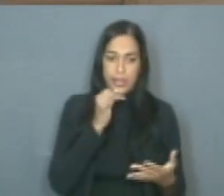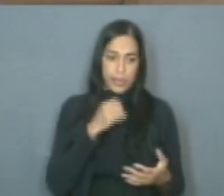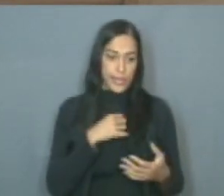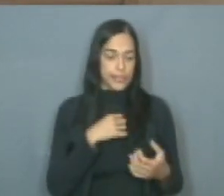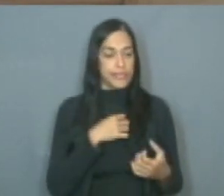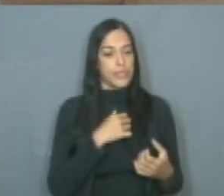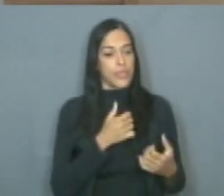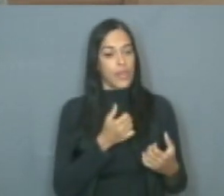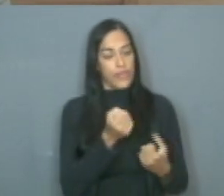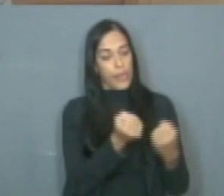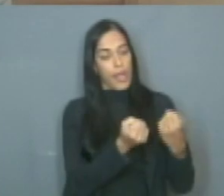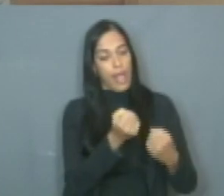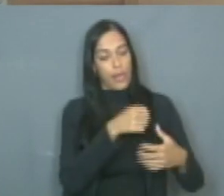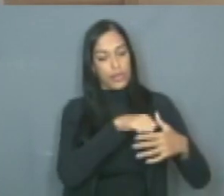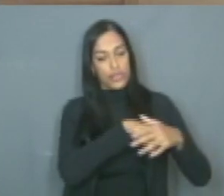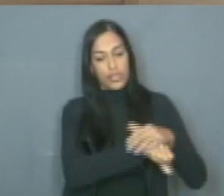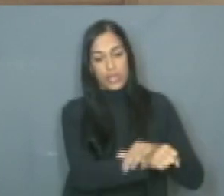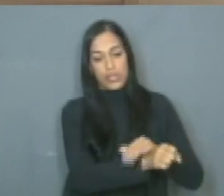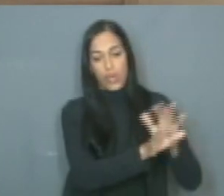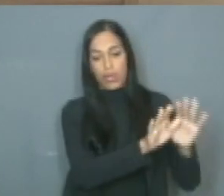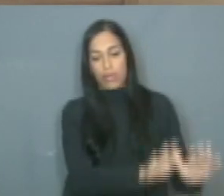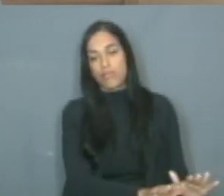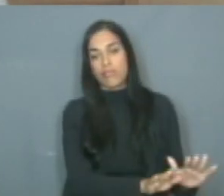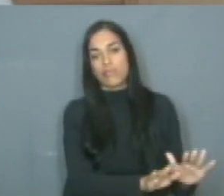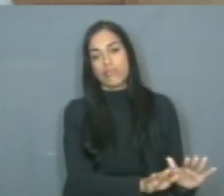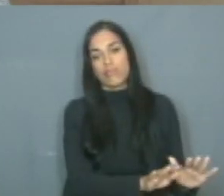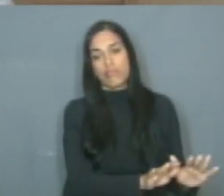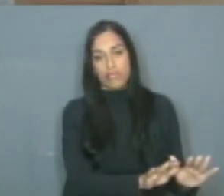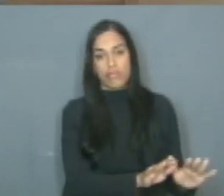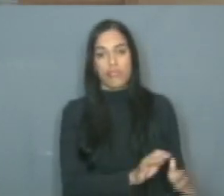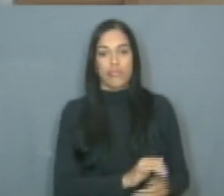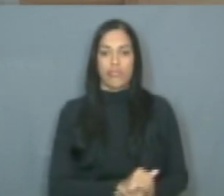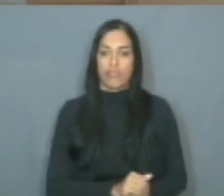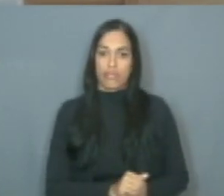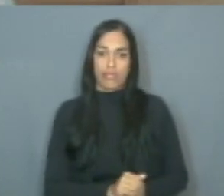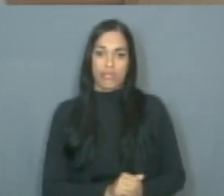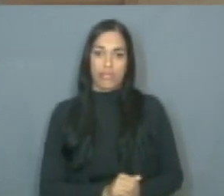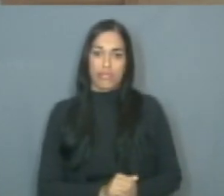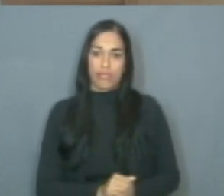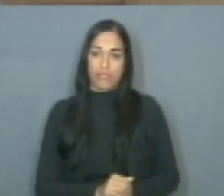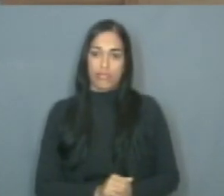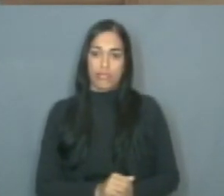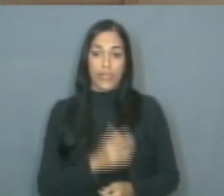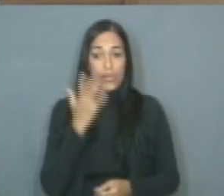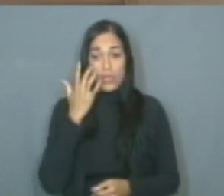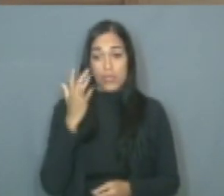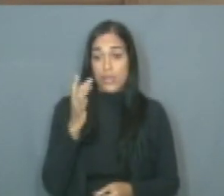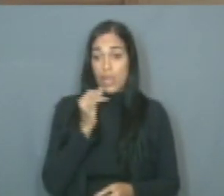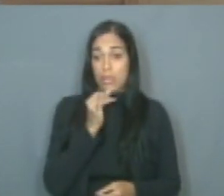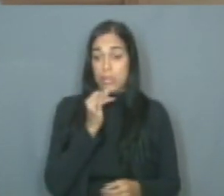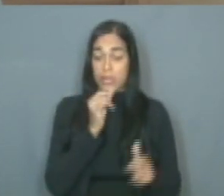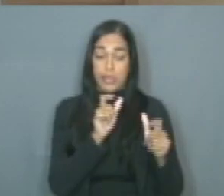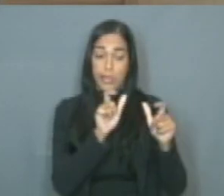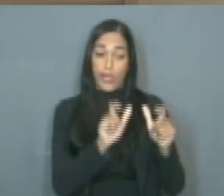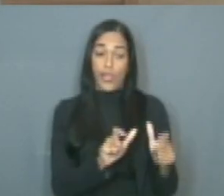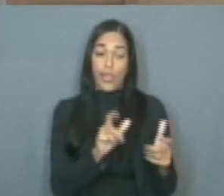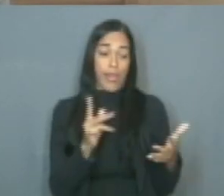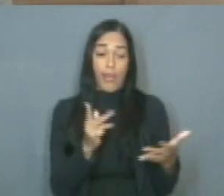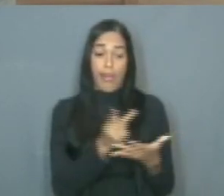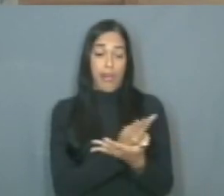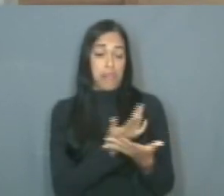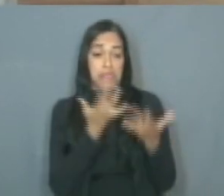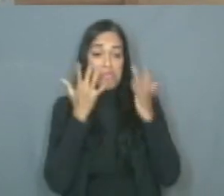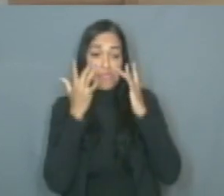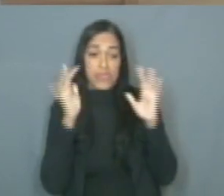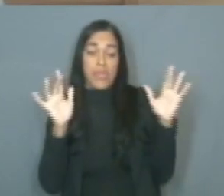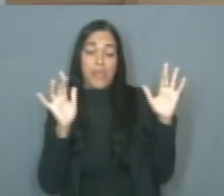num determinado lugar, você, por muitas vezes, inclusive, nem sabe que está estacionado de forma